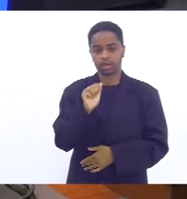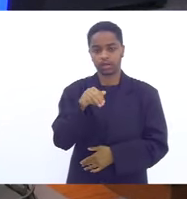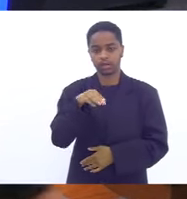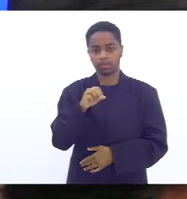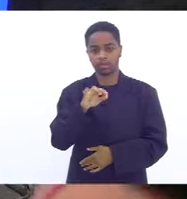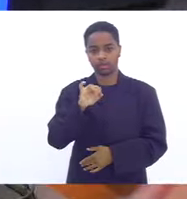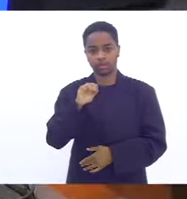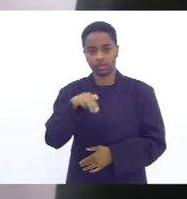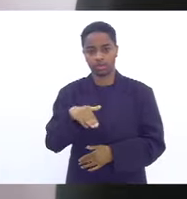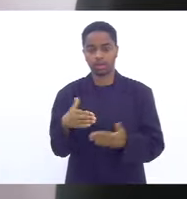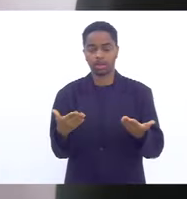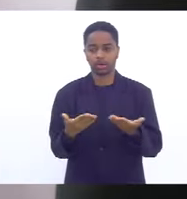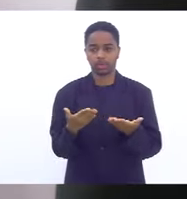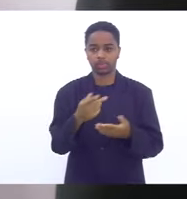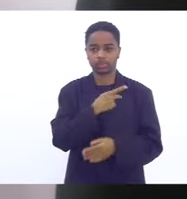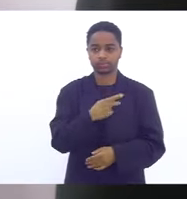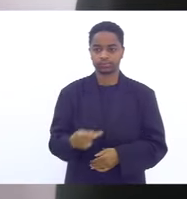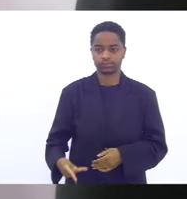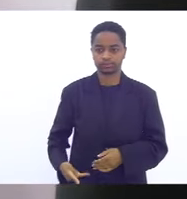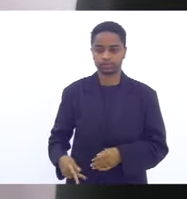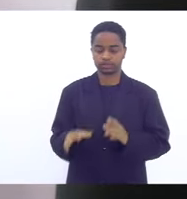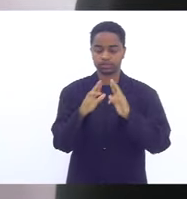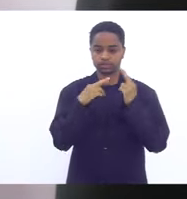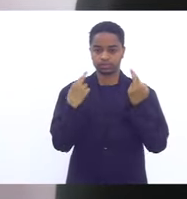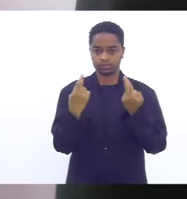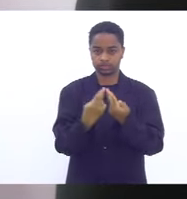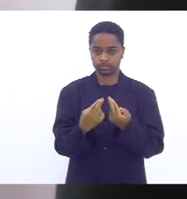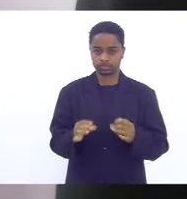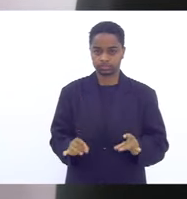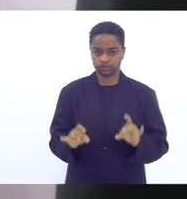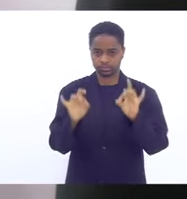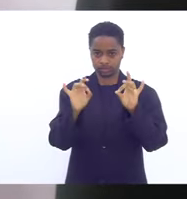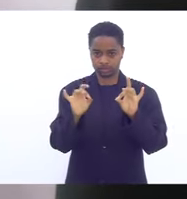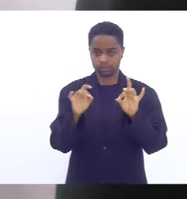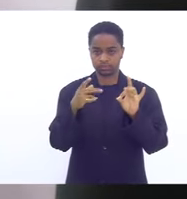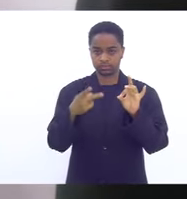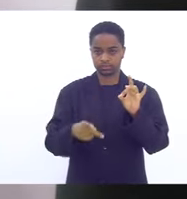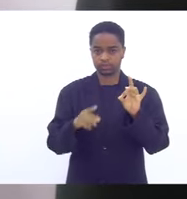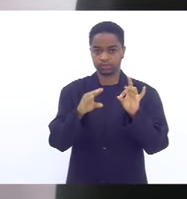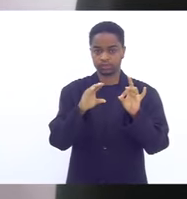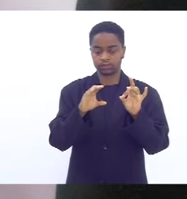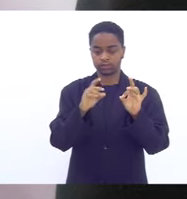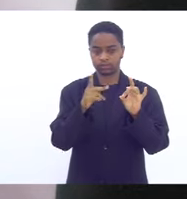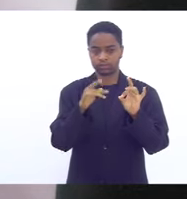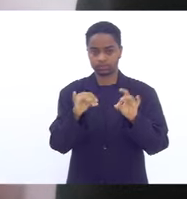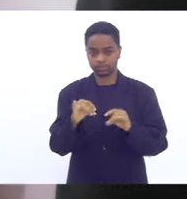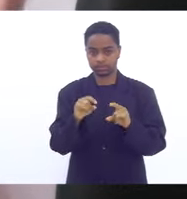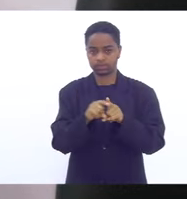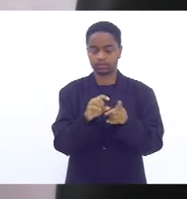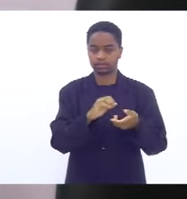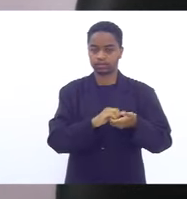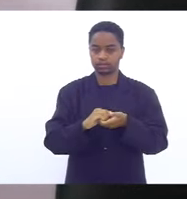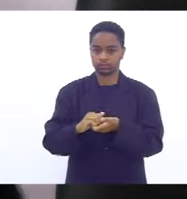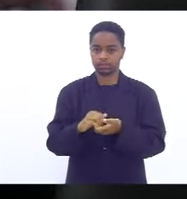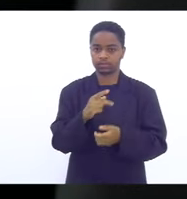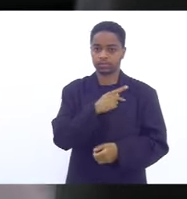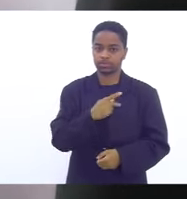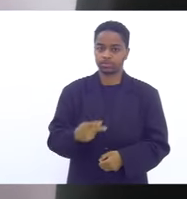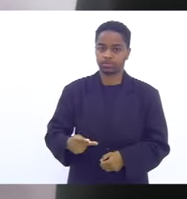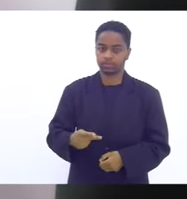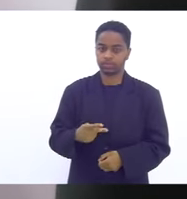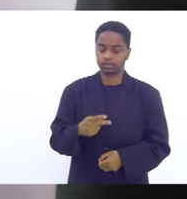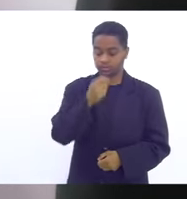ora preside essa sessão extraordinária da CPI. Cumprimentar nossos prefeitos